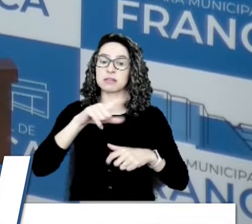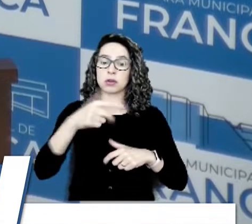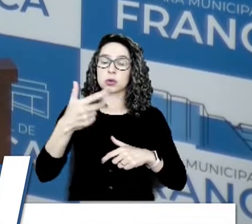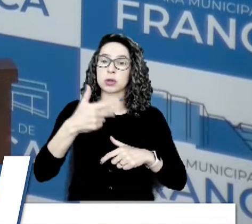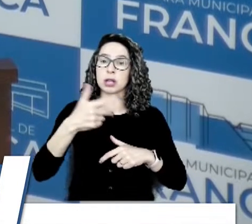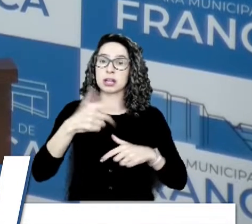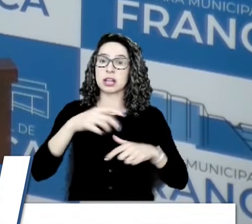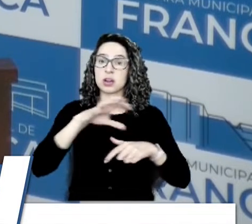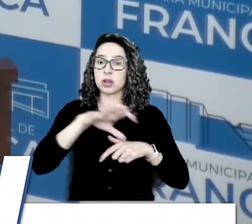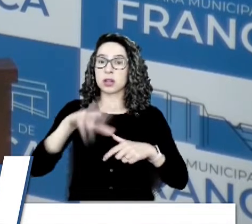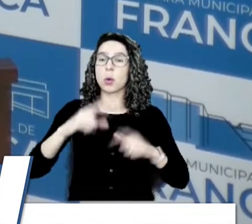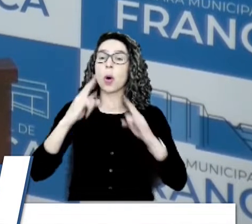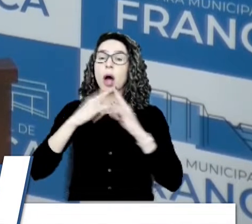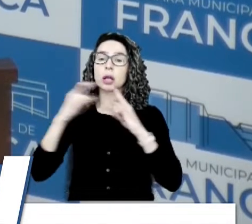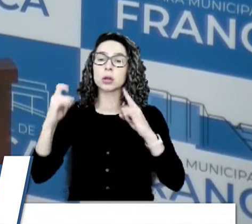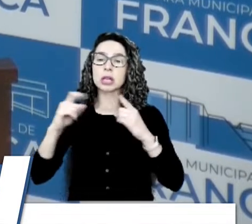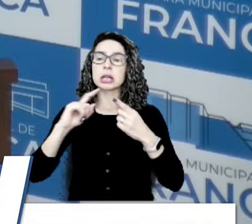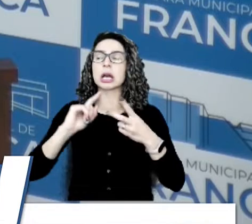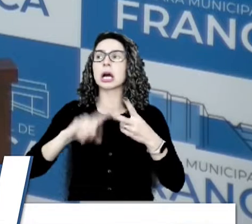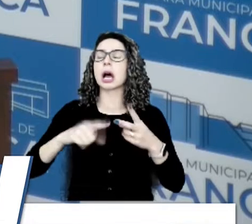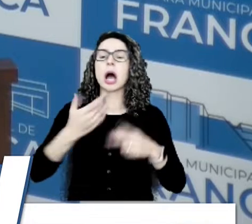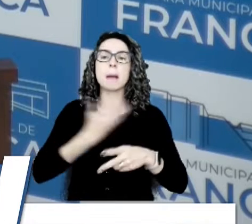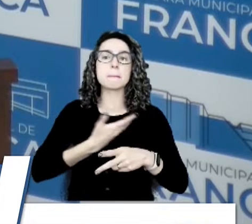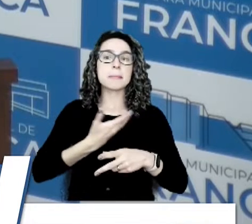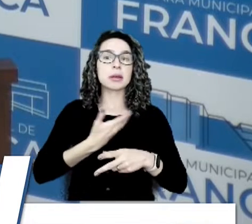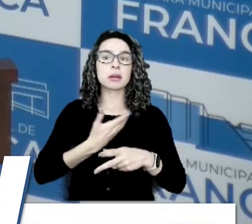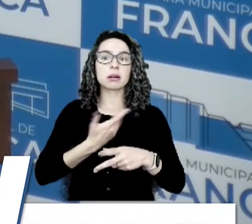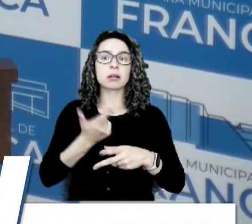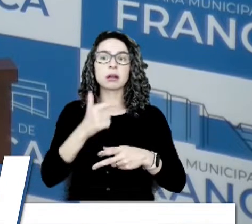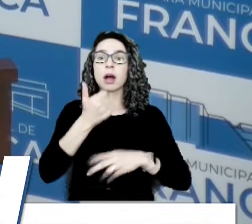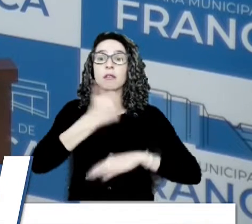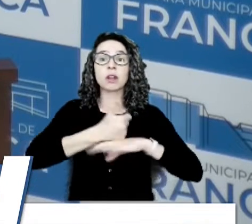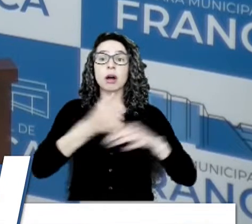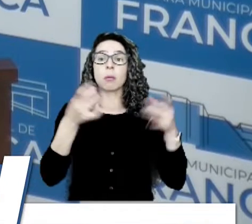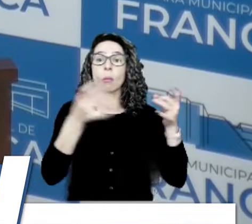fosse a associação, se não fosse os amigos, nós teríamos uma Franca abandonada.